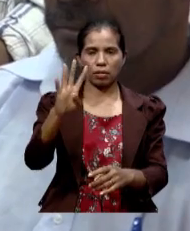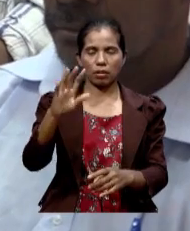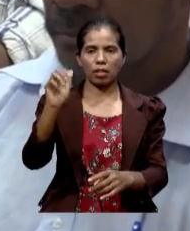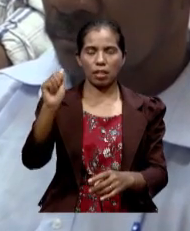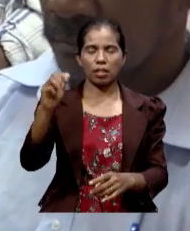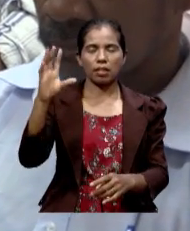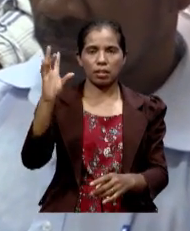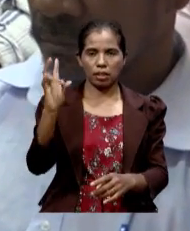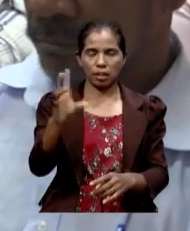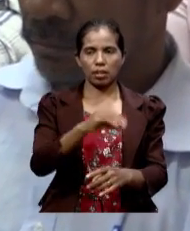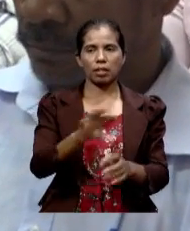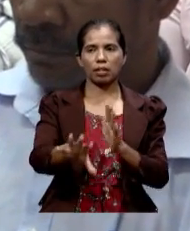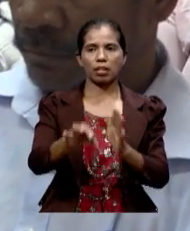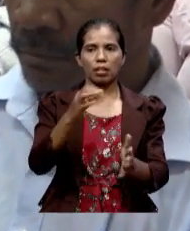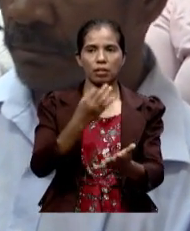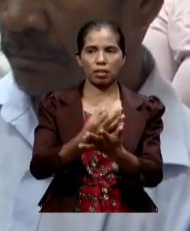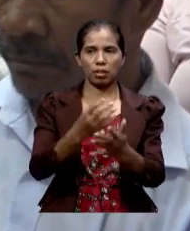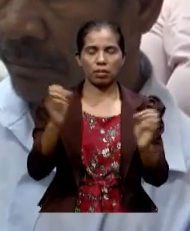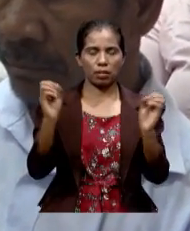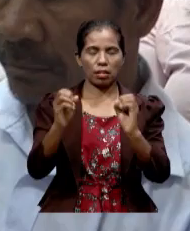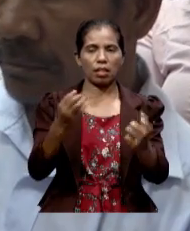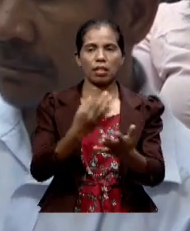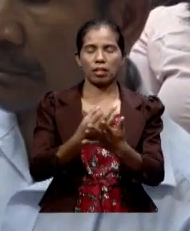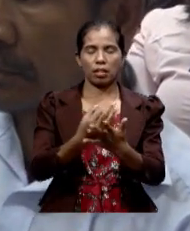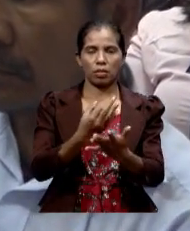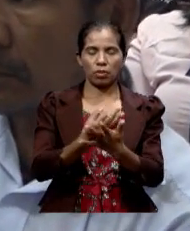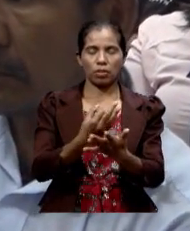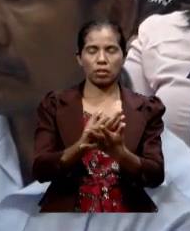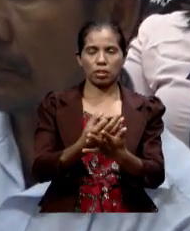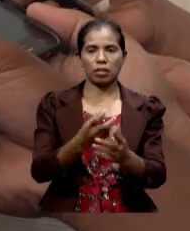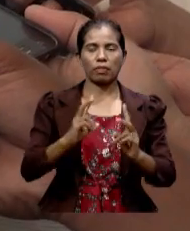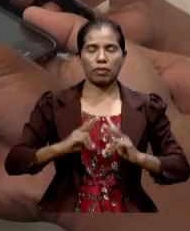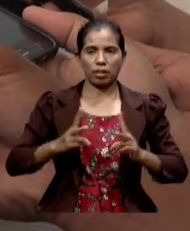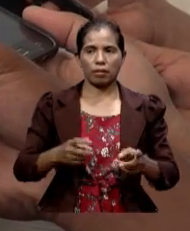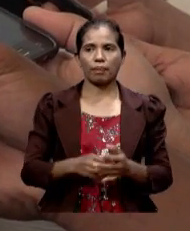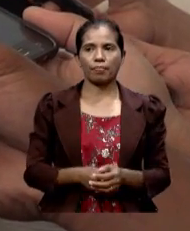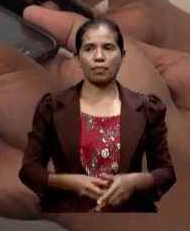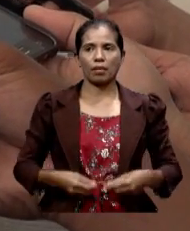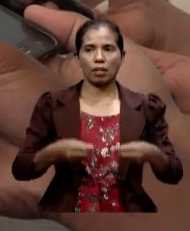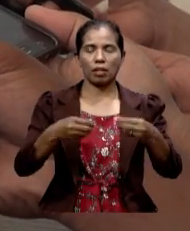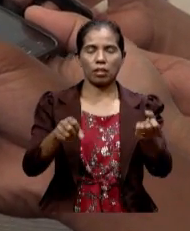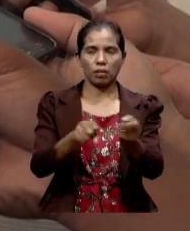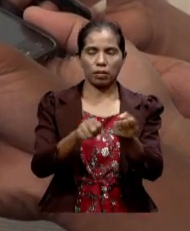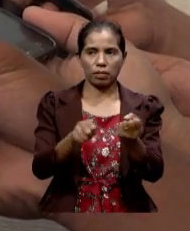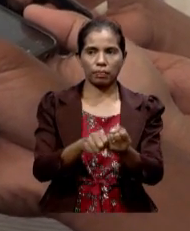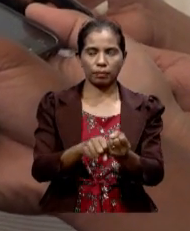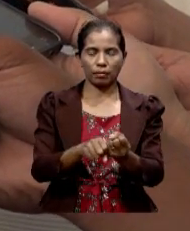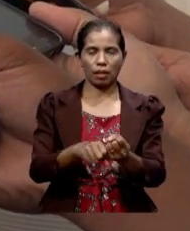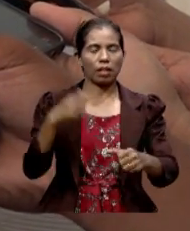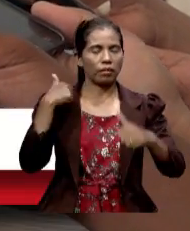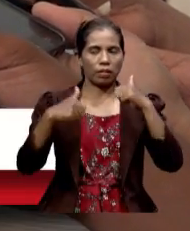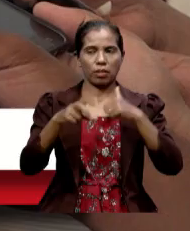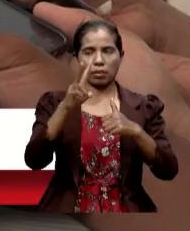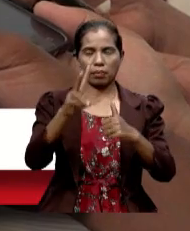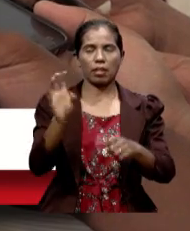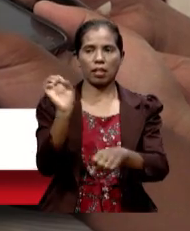hetan rendimento tambala hetan pensão veterano. Apoio ne objetivo kato hatu apoio ba atividades rua, atividades